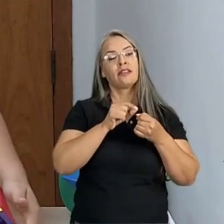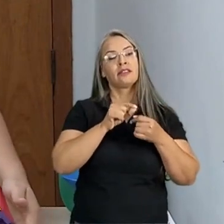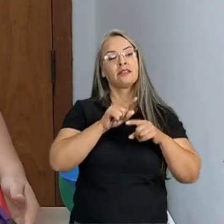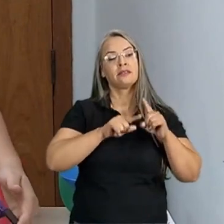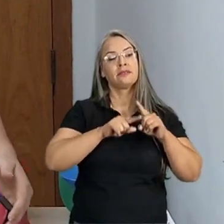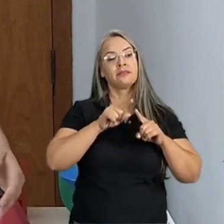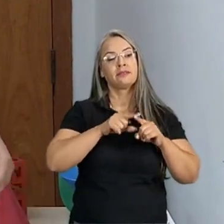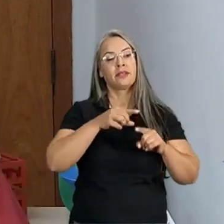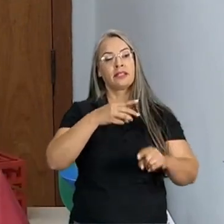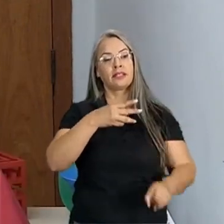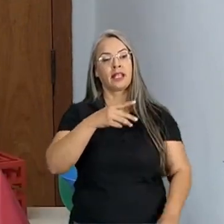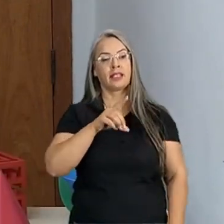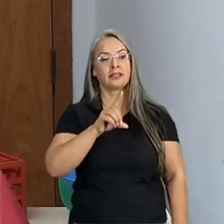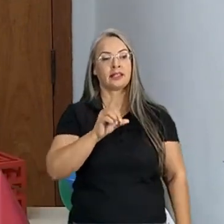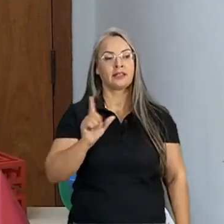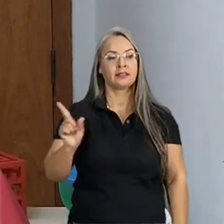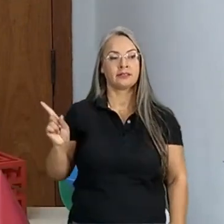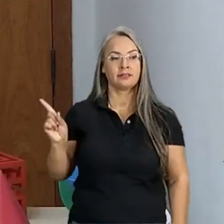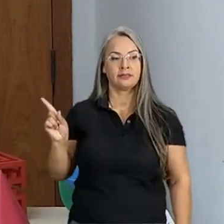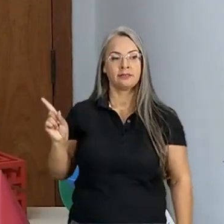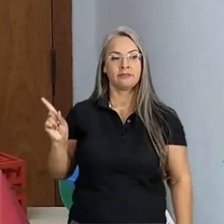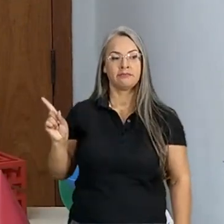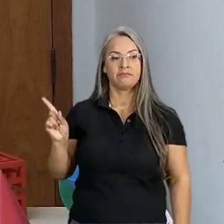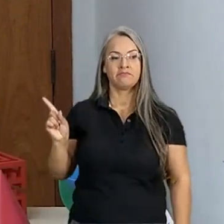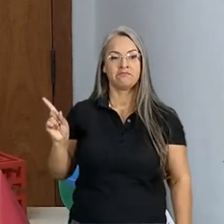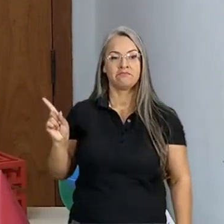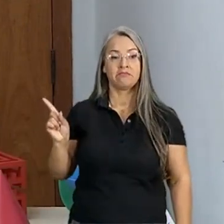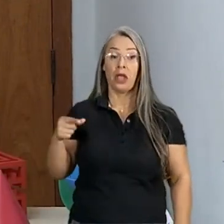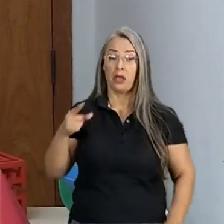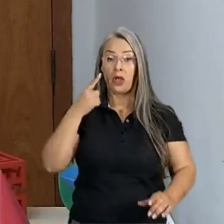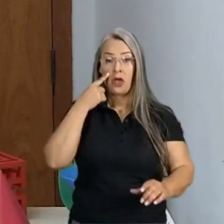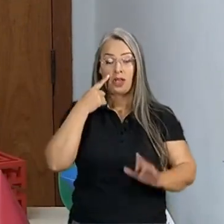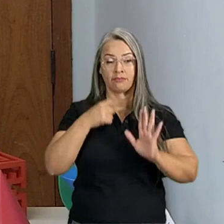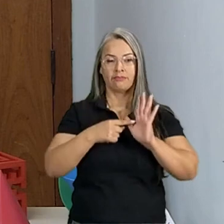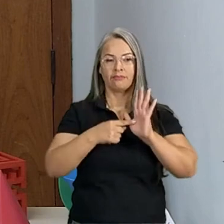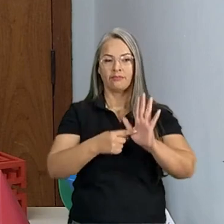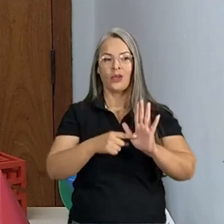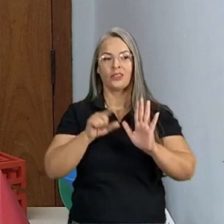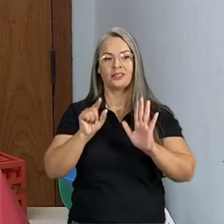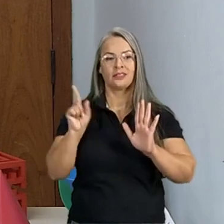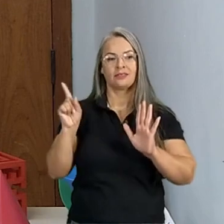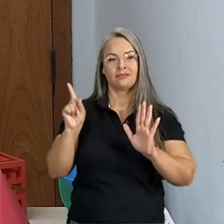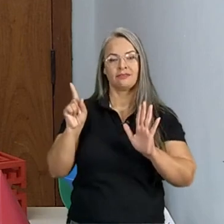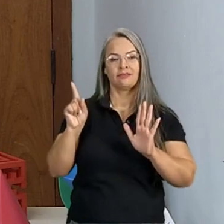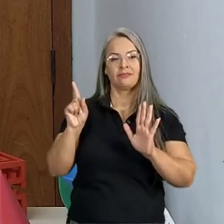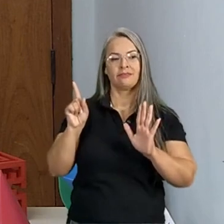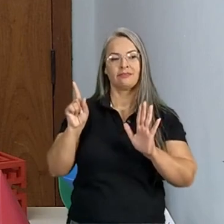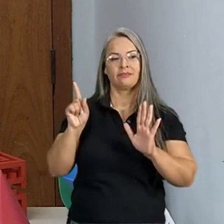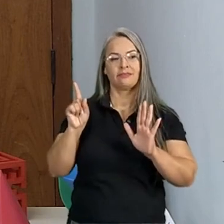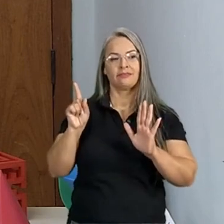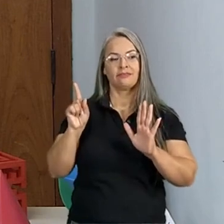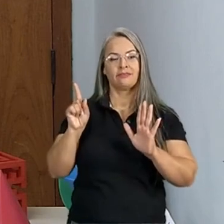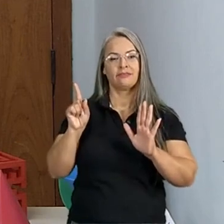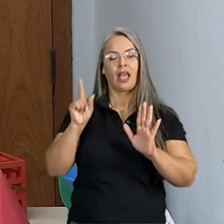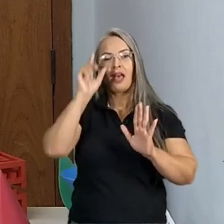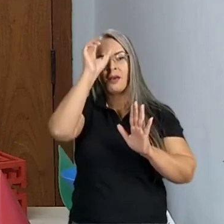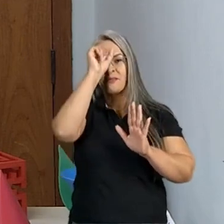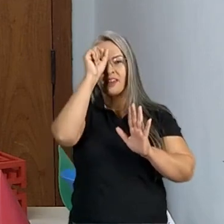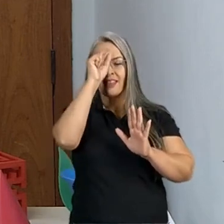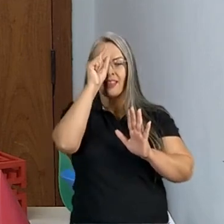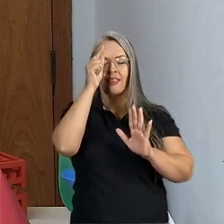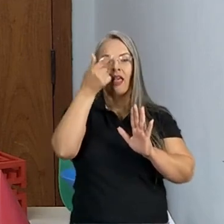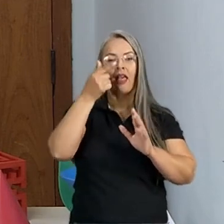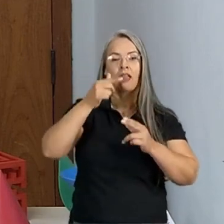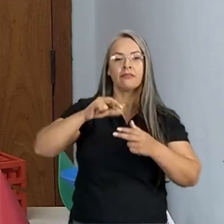Balanço até três que é além de explorar o Tetris como um todo mundo já conhece que explora ali as formas geométricas